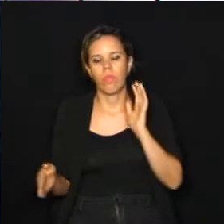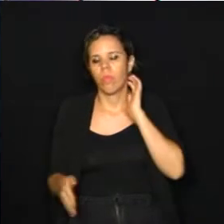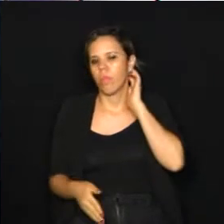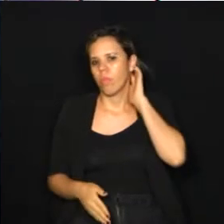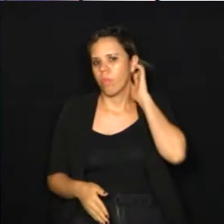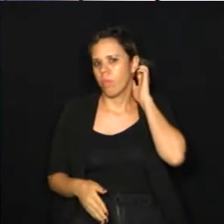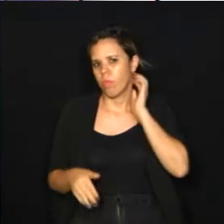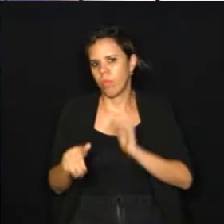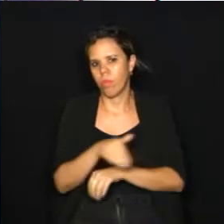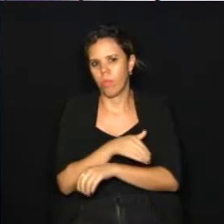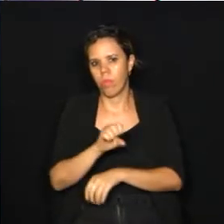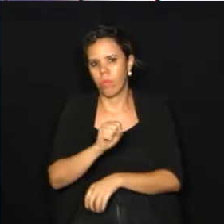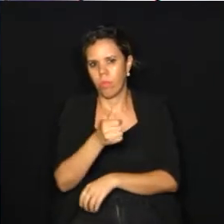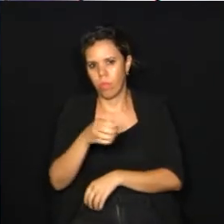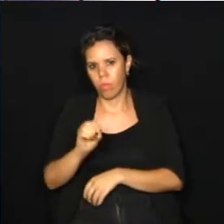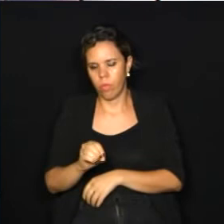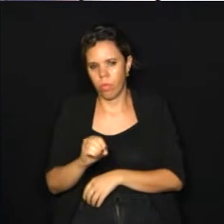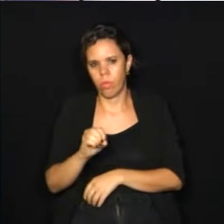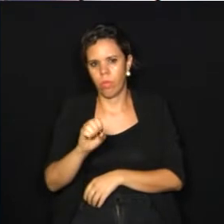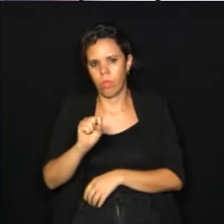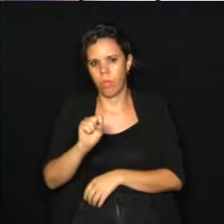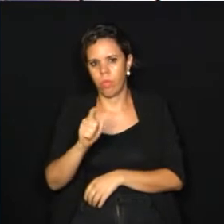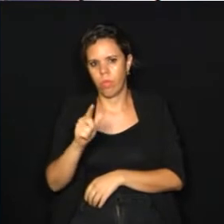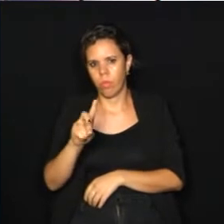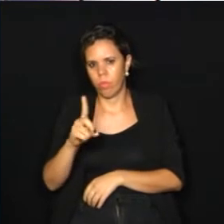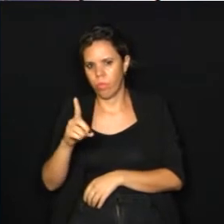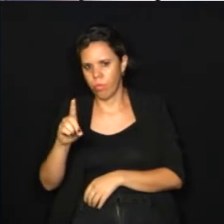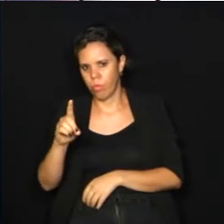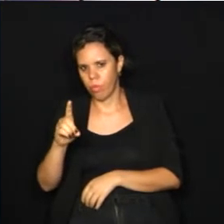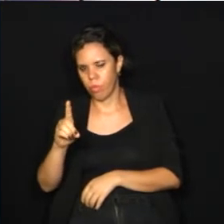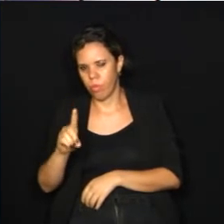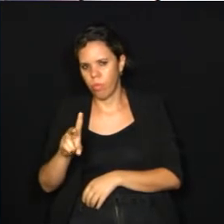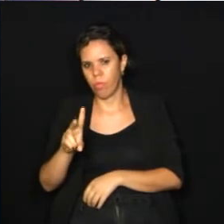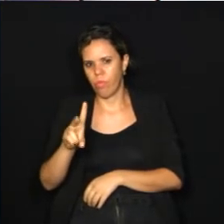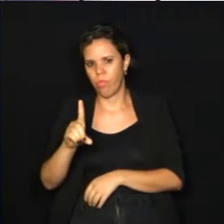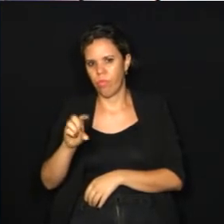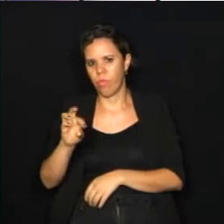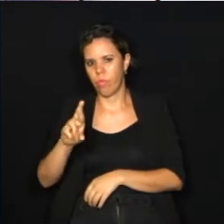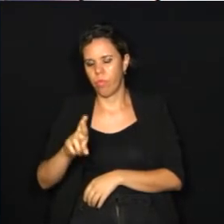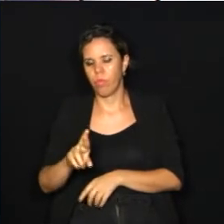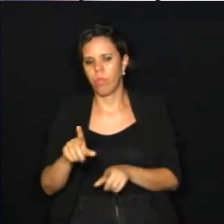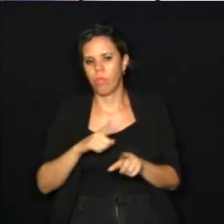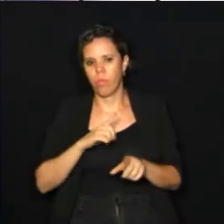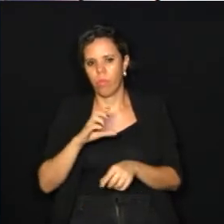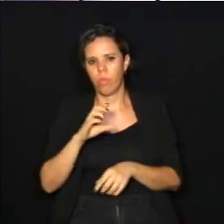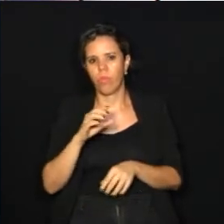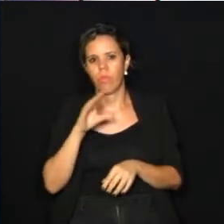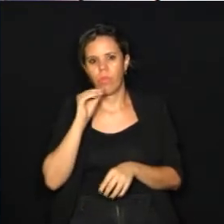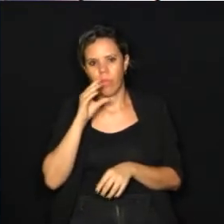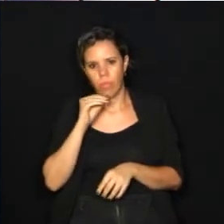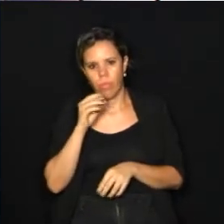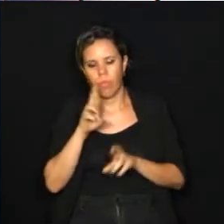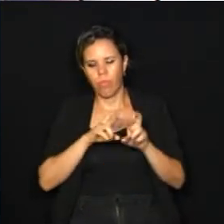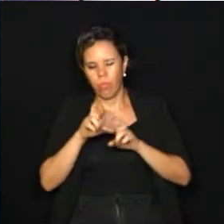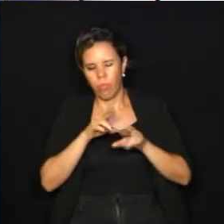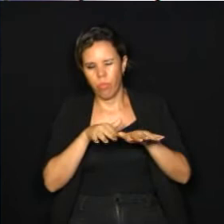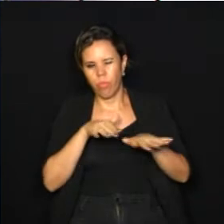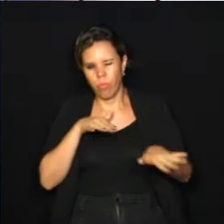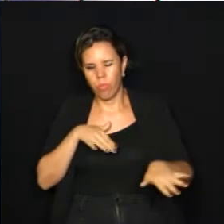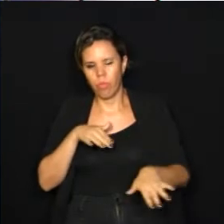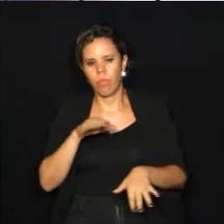da rua São Salvador, e os agentes de mobilidade urbana da INDEC estarão ali nessa